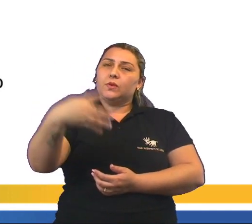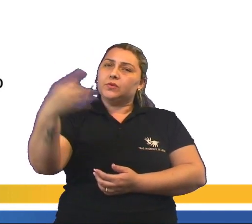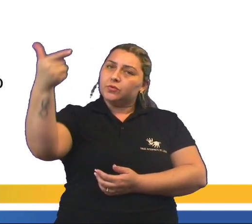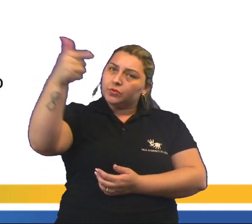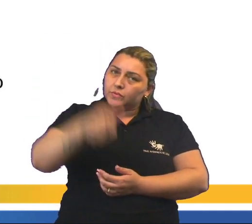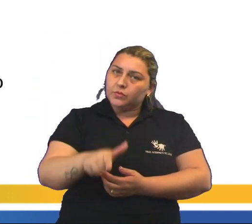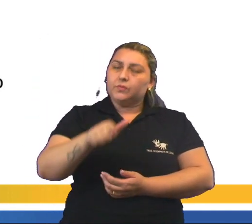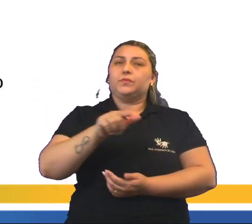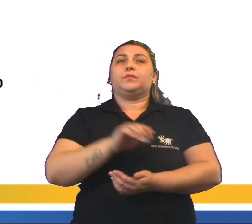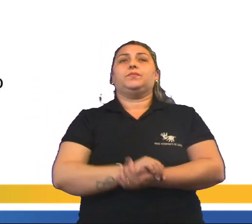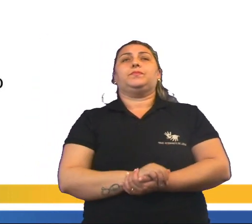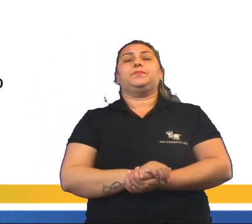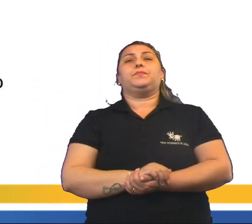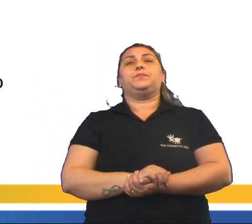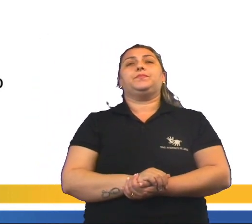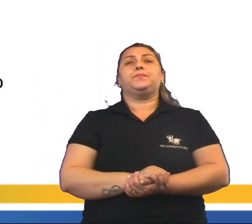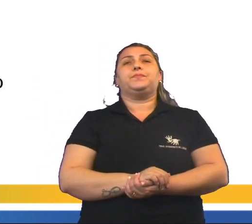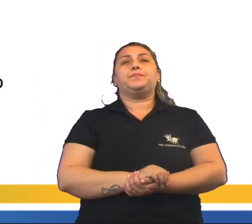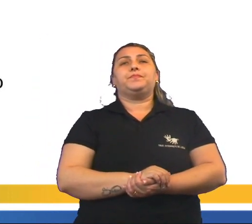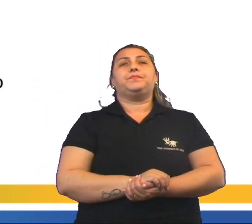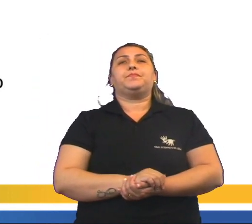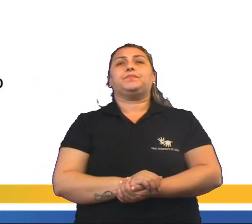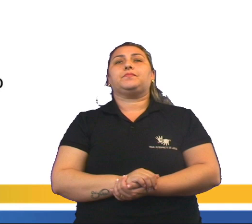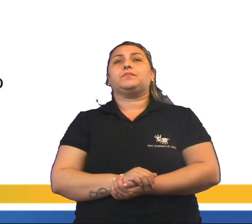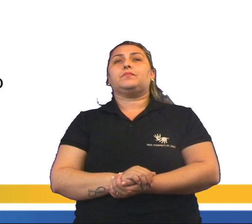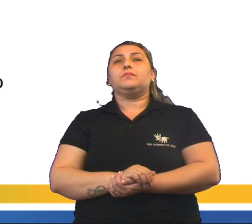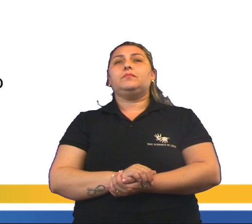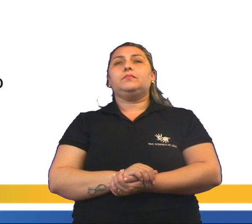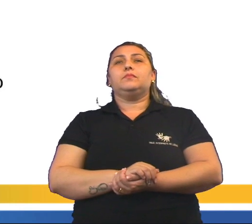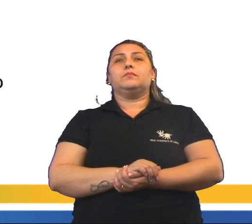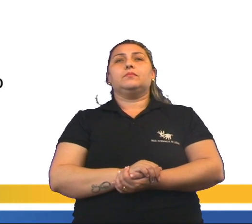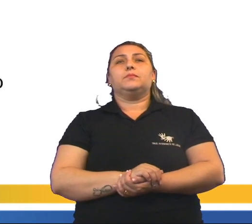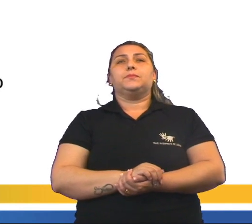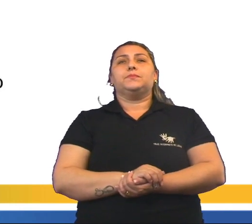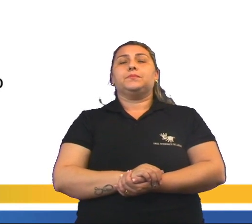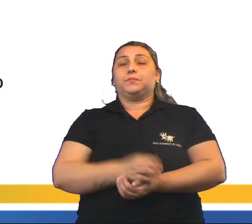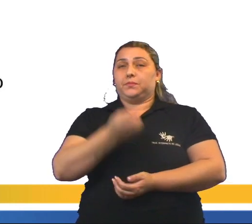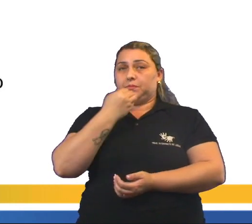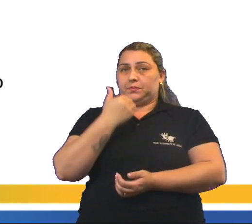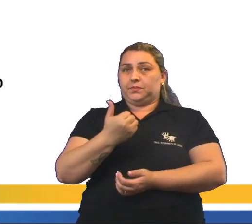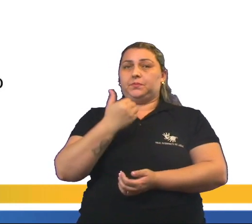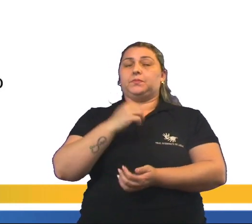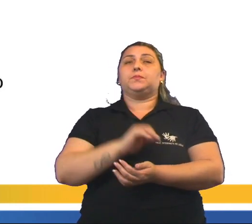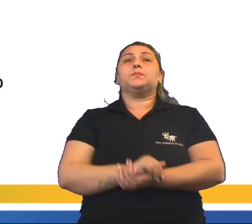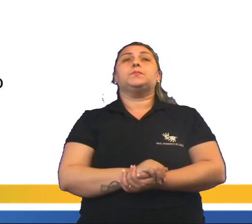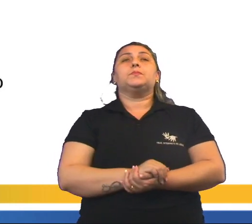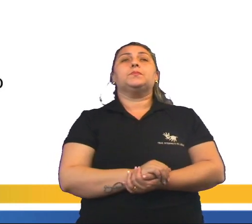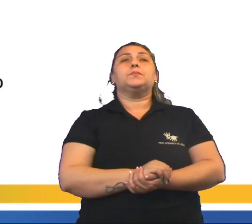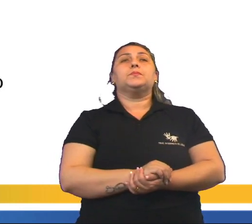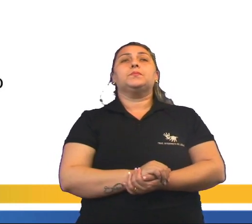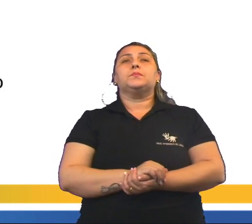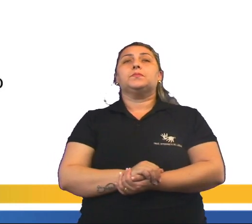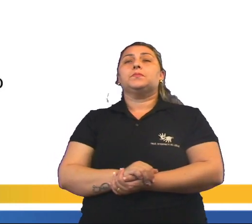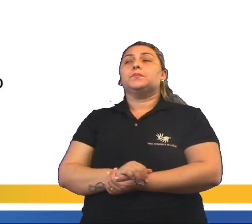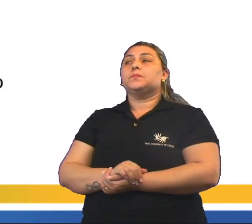e o próximo -4 outra vez então ele é sequenciado tudo bem